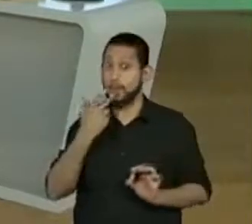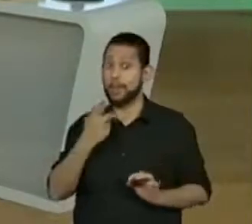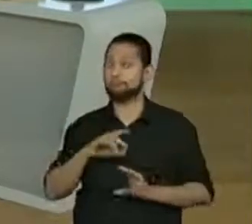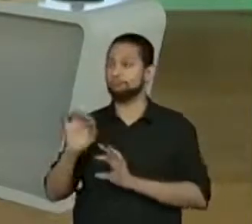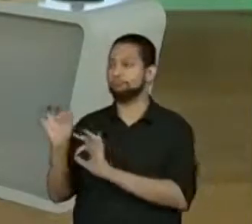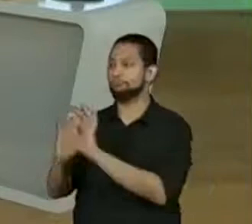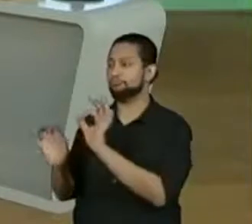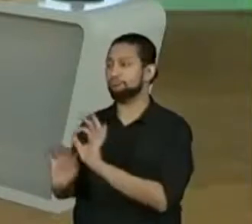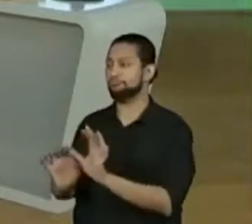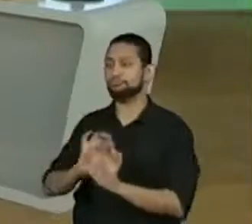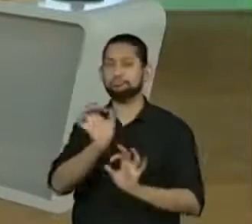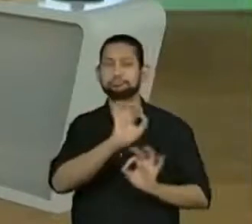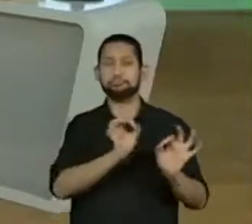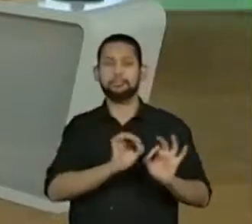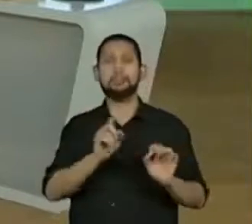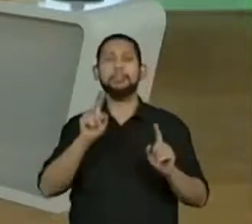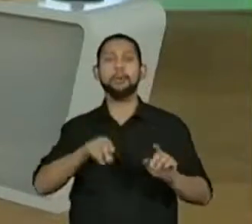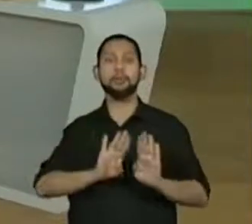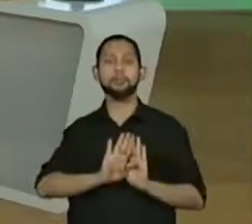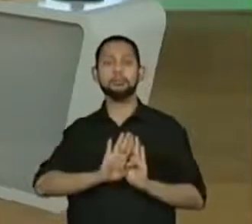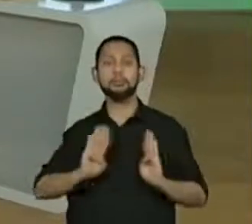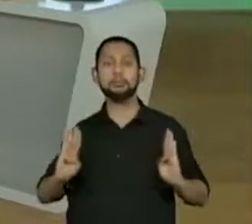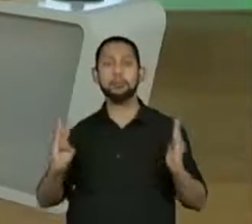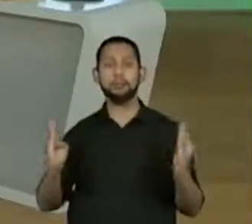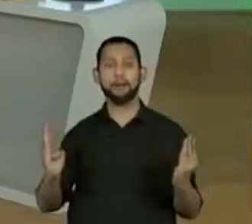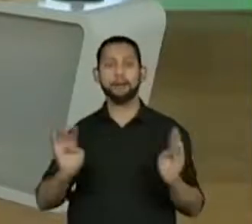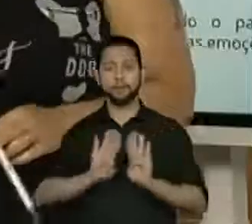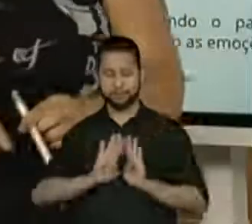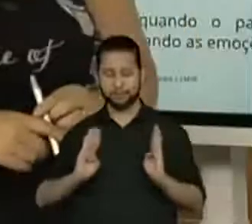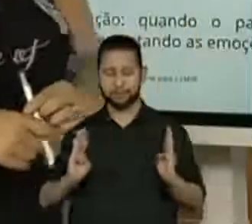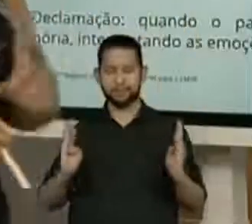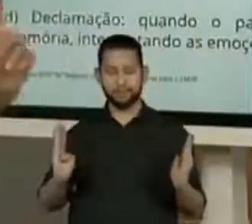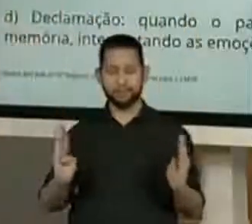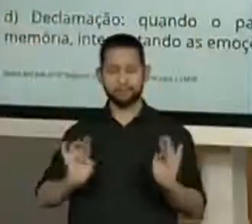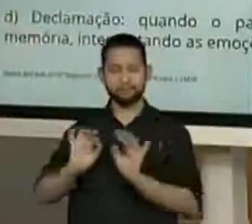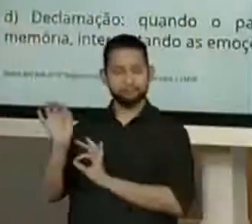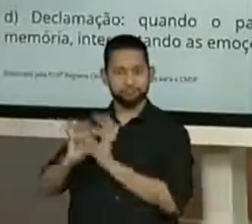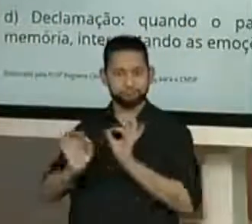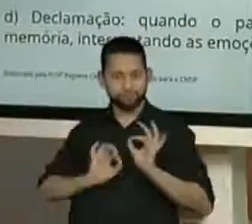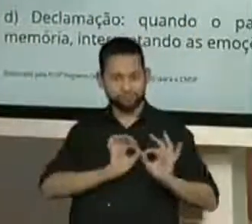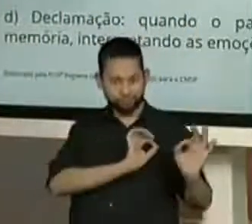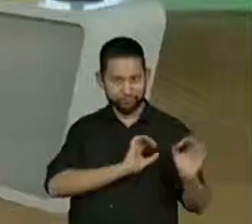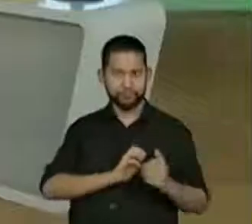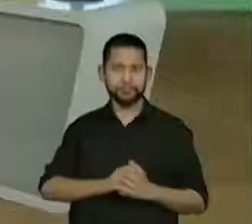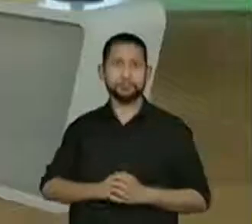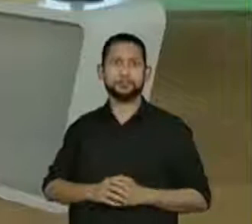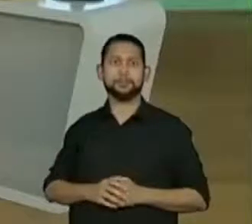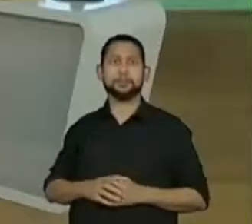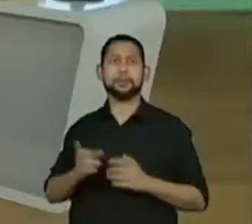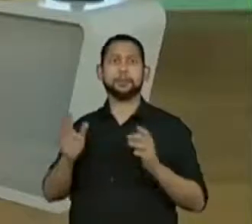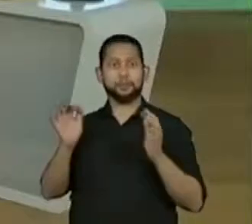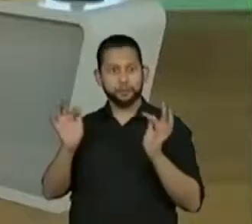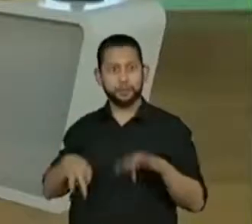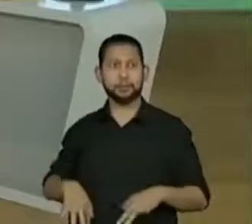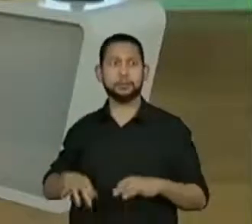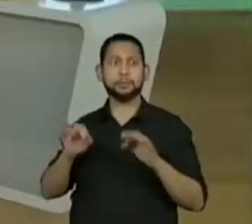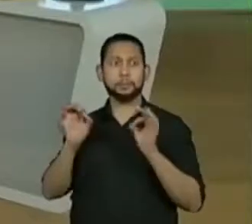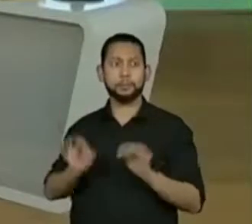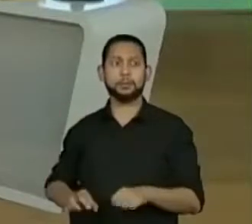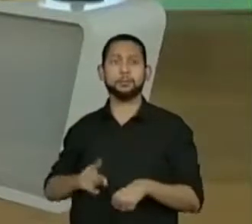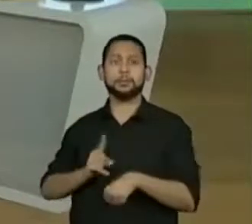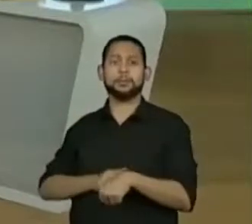será que é o cenário isso é 10 agora seguinte vamos ter um aí agora eu vou finalizar